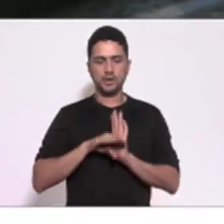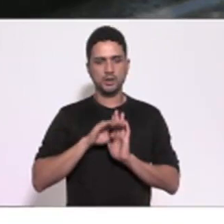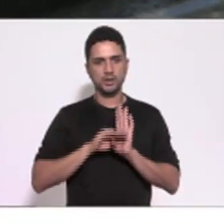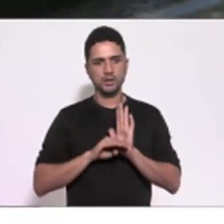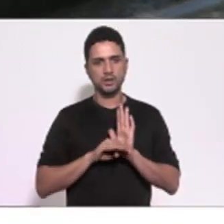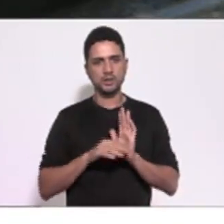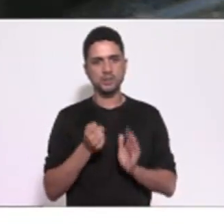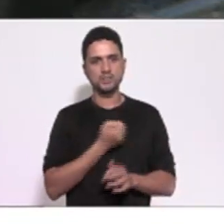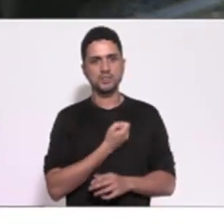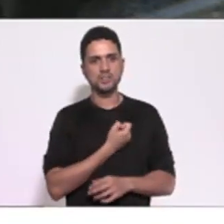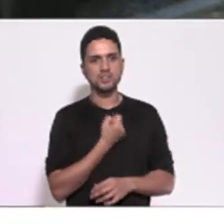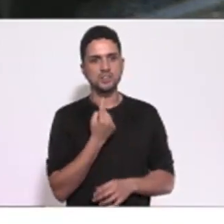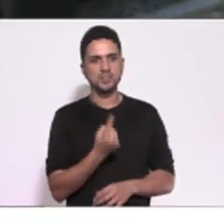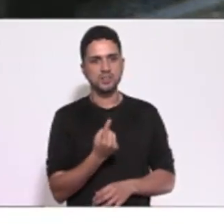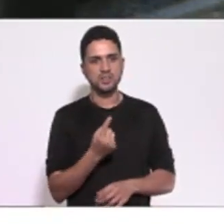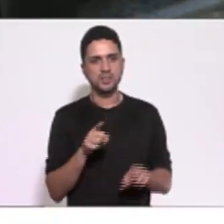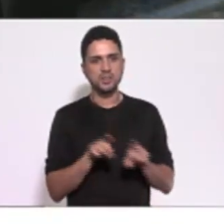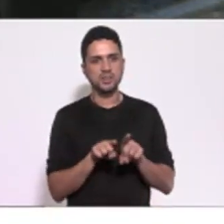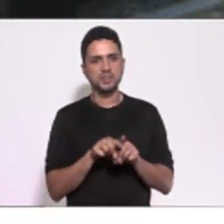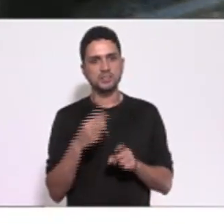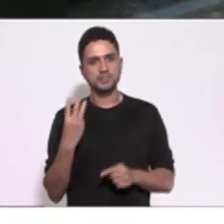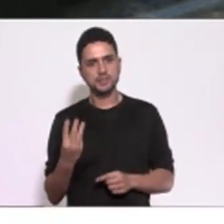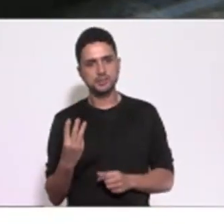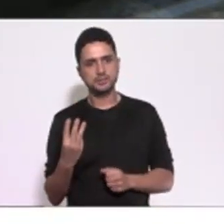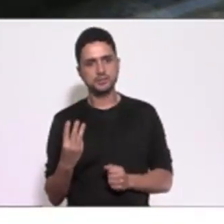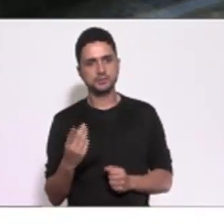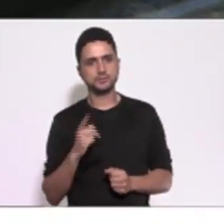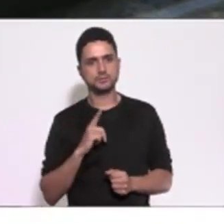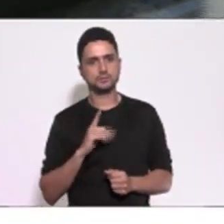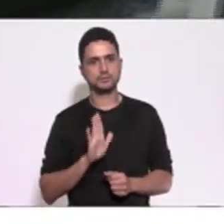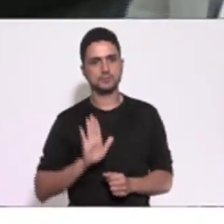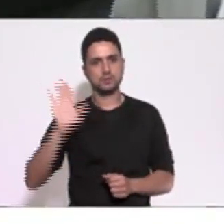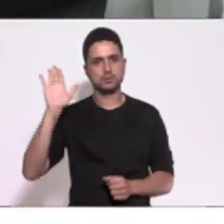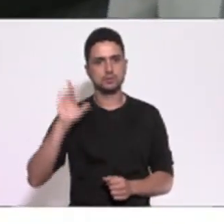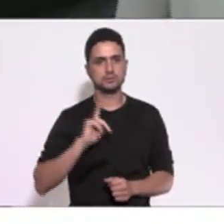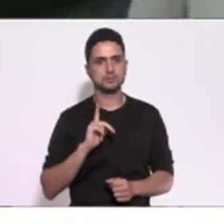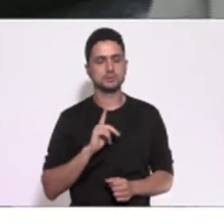número 1 e 3. Favorável com subemenda aglutinativa às emendas 5 e 6.